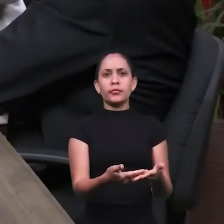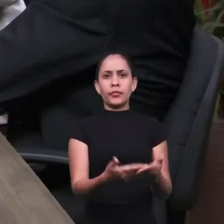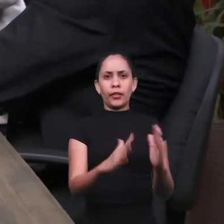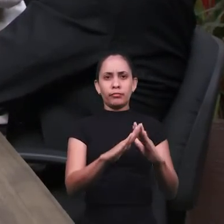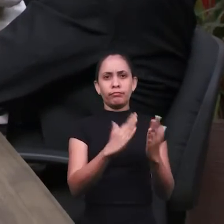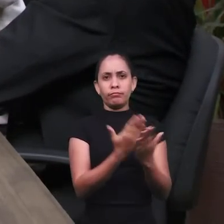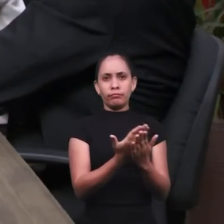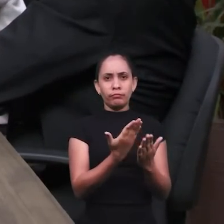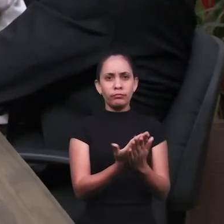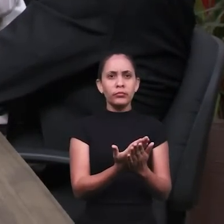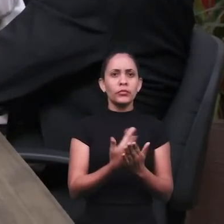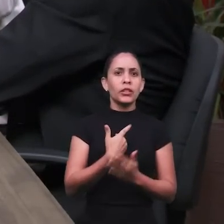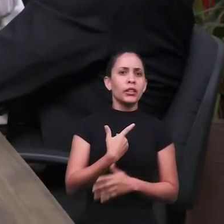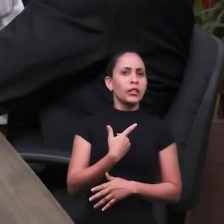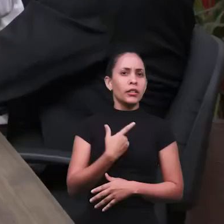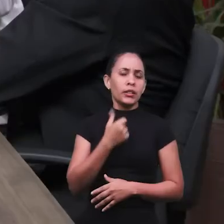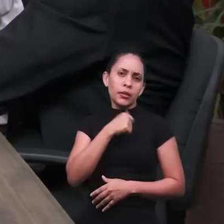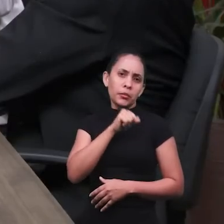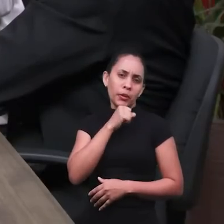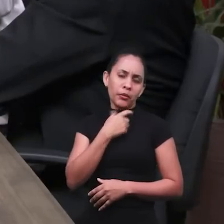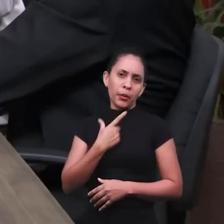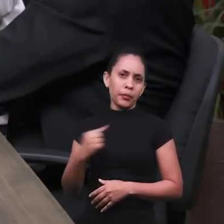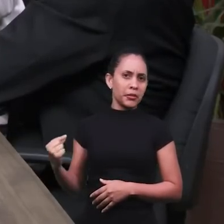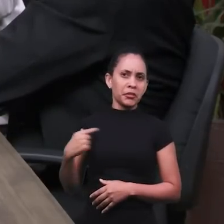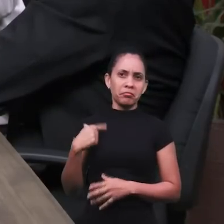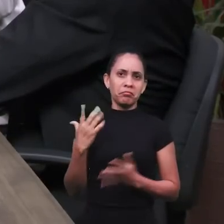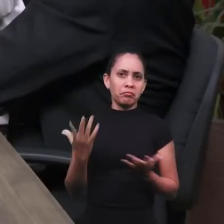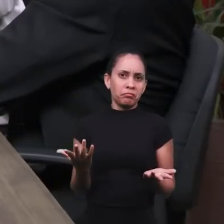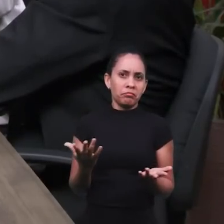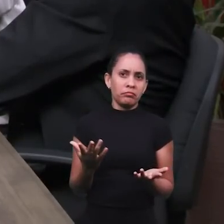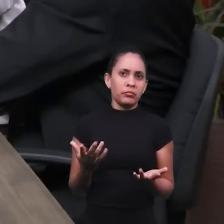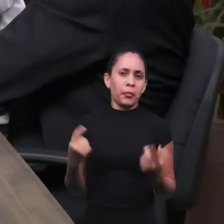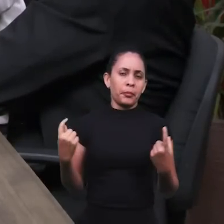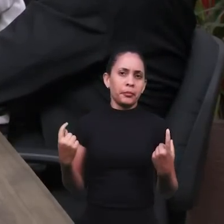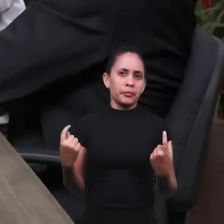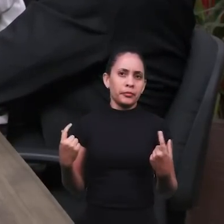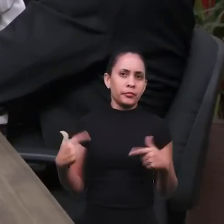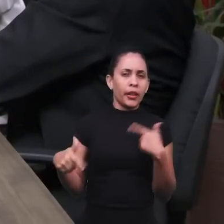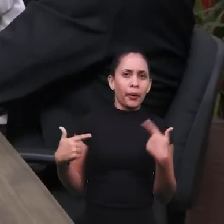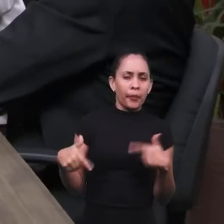tomou um ritmo e uma dinâmica tal que pais...